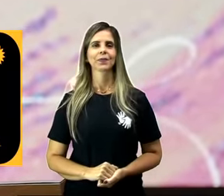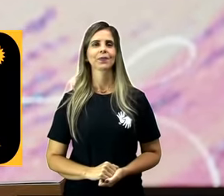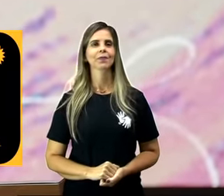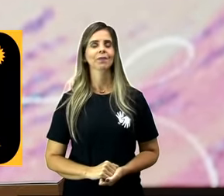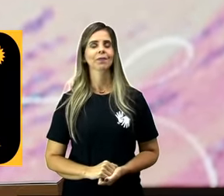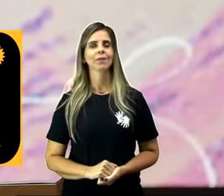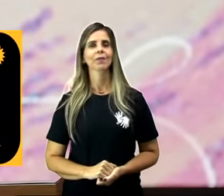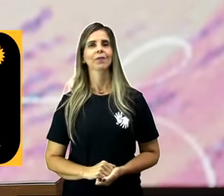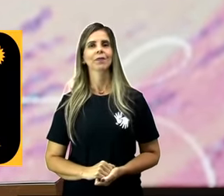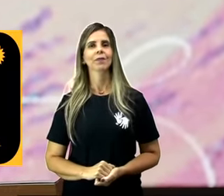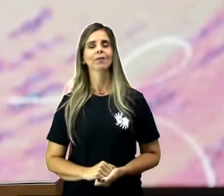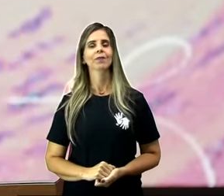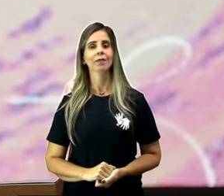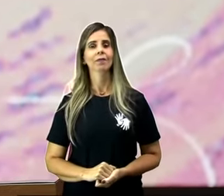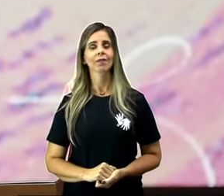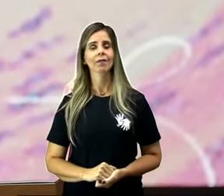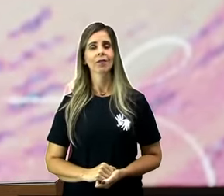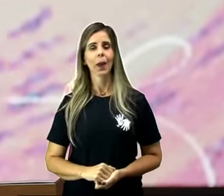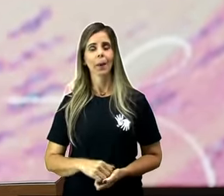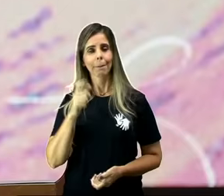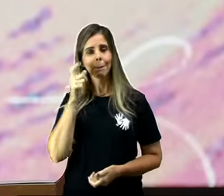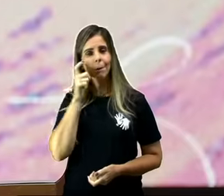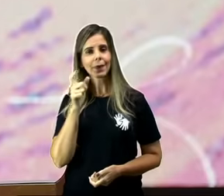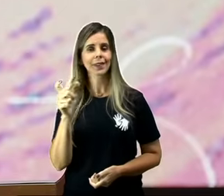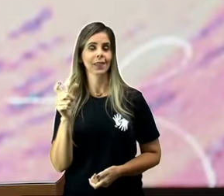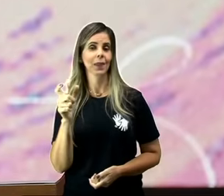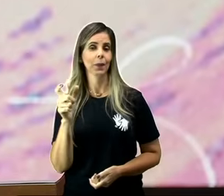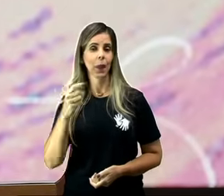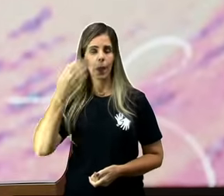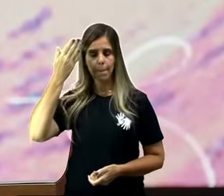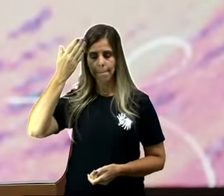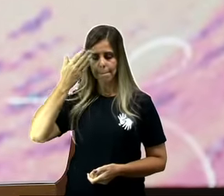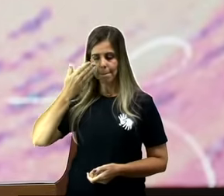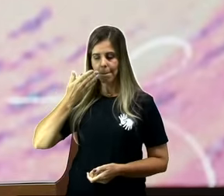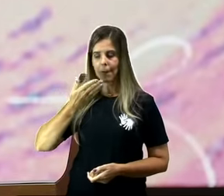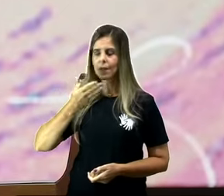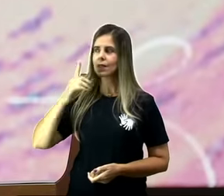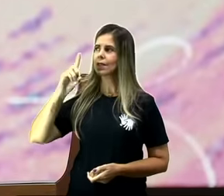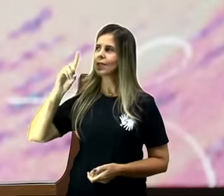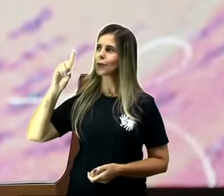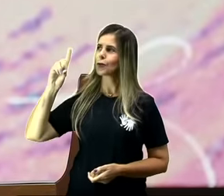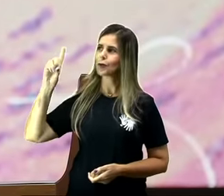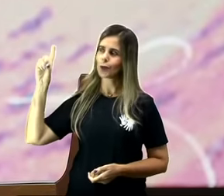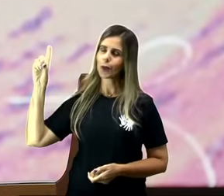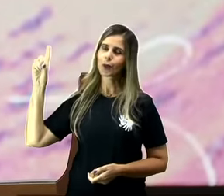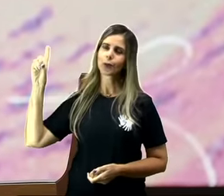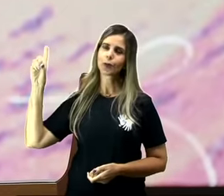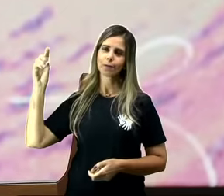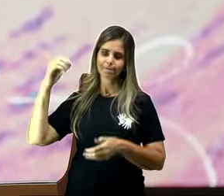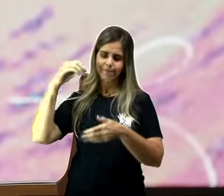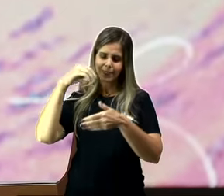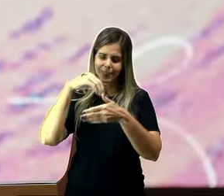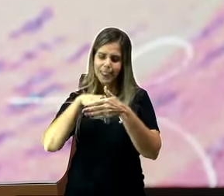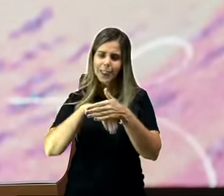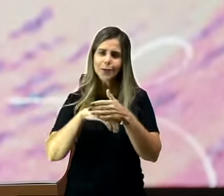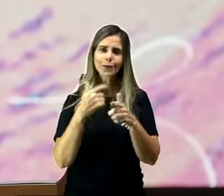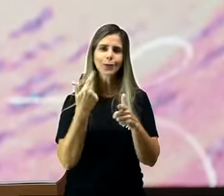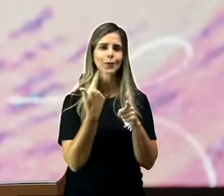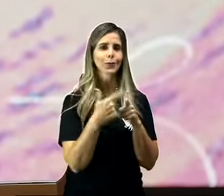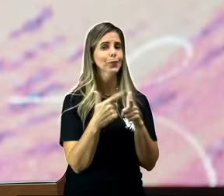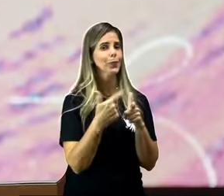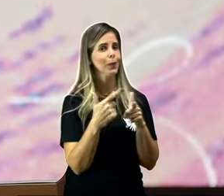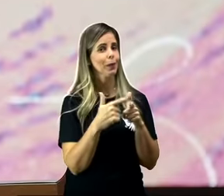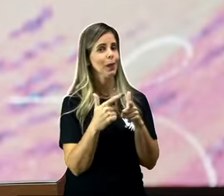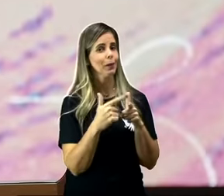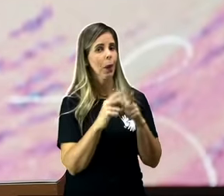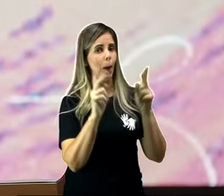Por isso que, meu irmão, minha irmã, preste bem atenção. A presença de Deus no meio de uma tempestade traz paz. A ausência de